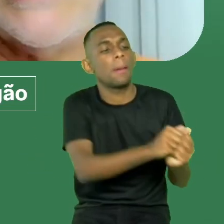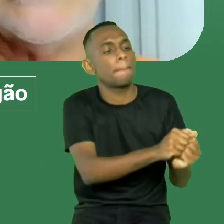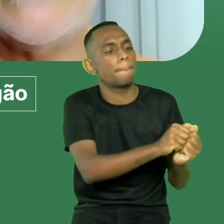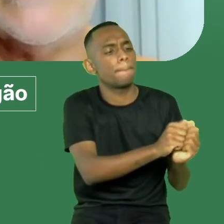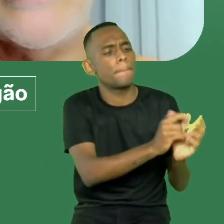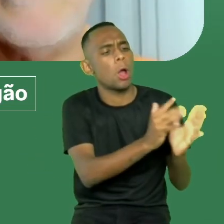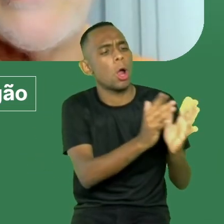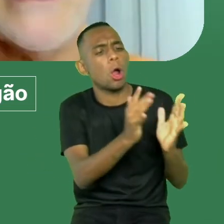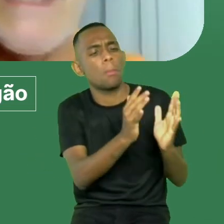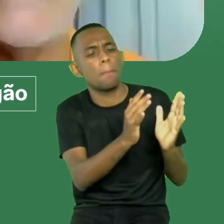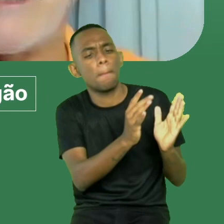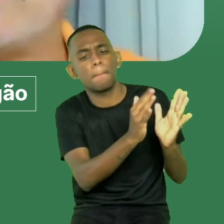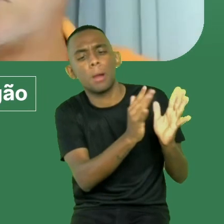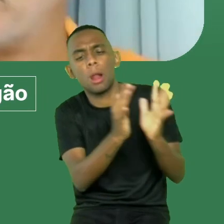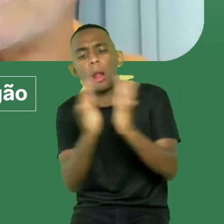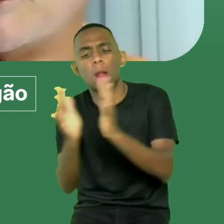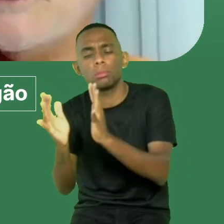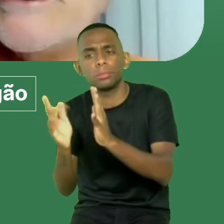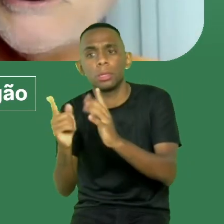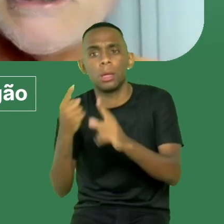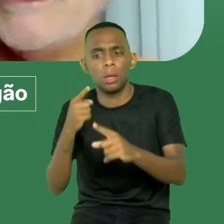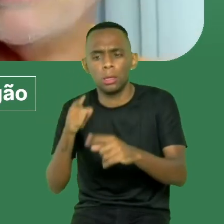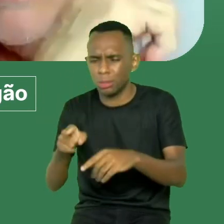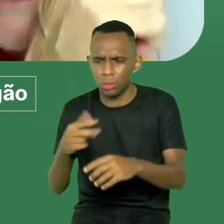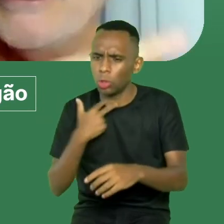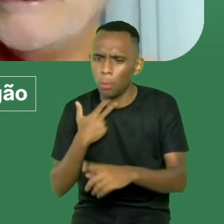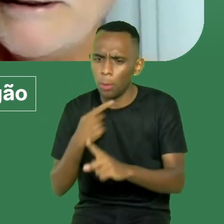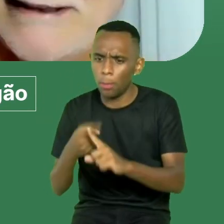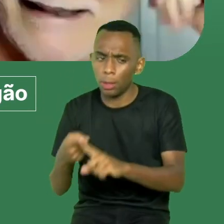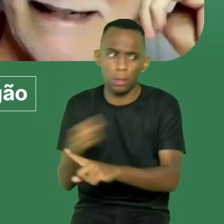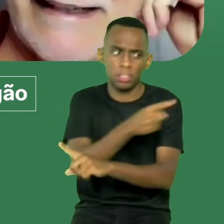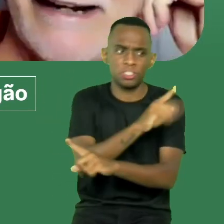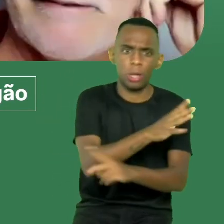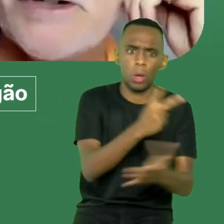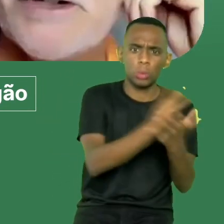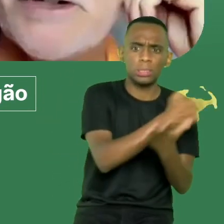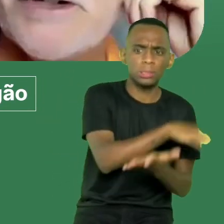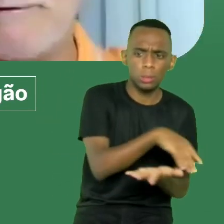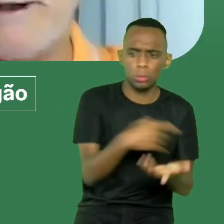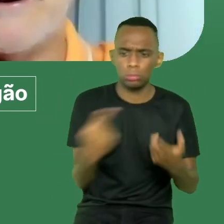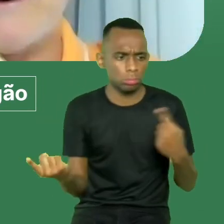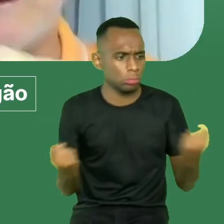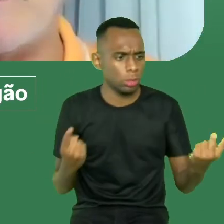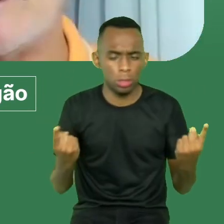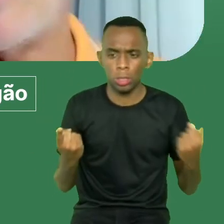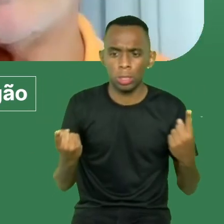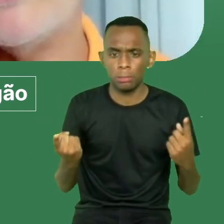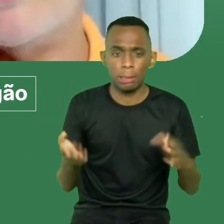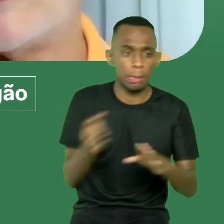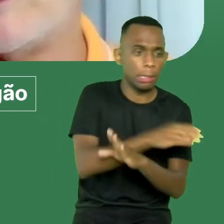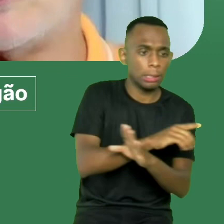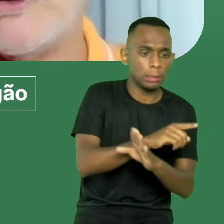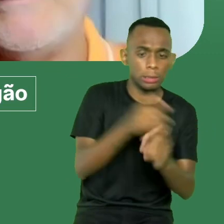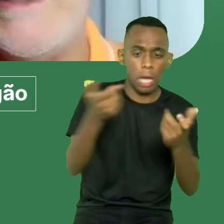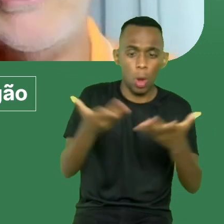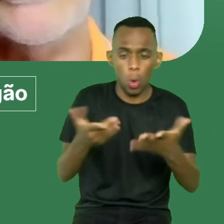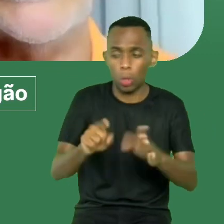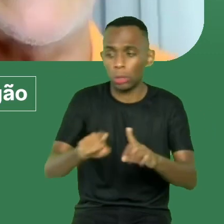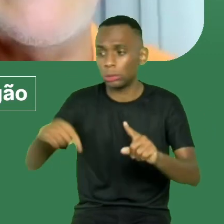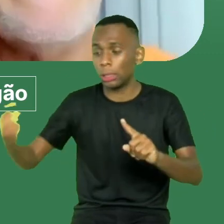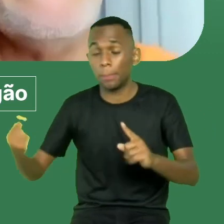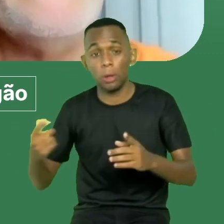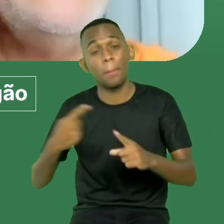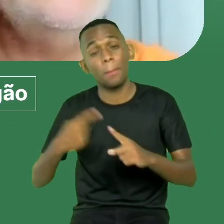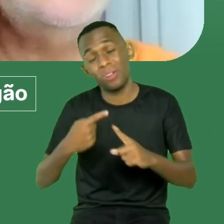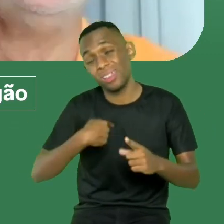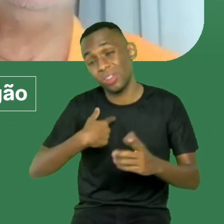ter acontecido assim, não, porque lá atrás aconteceu isso ou aquilo tal. Né? Que a gente vai escrevendo assim, ainda mais que eu sou um escritor